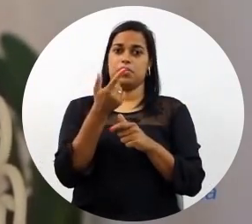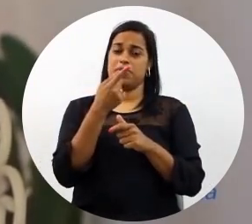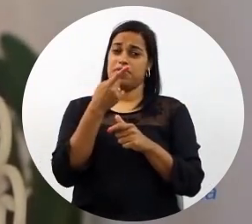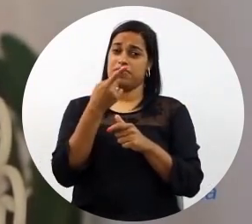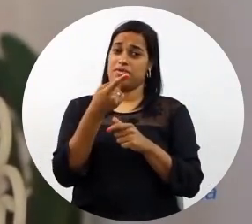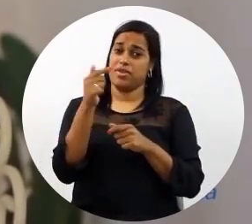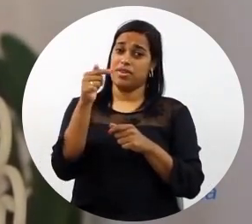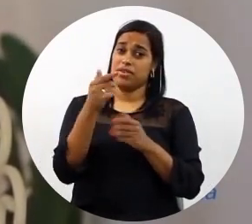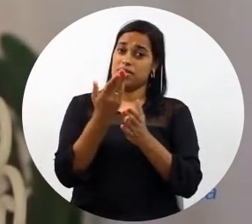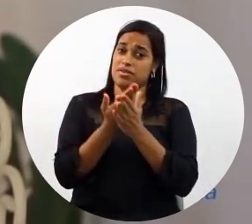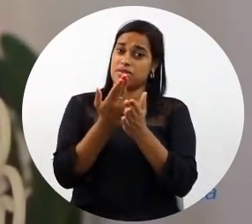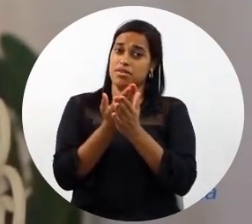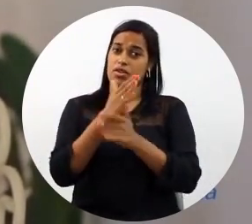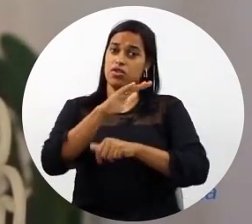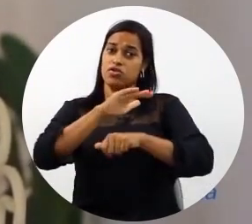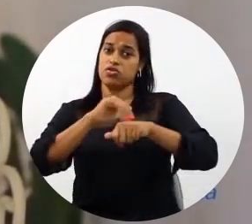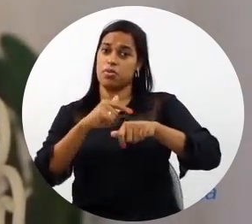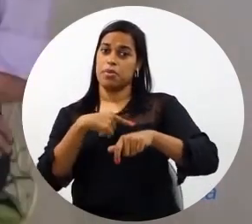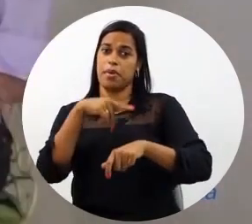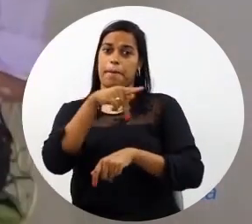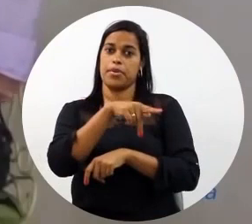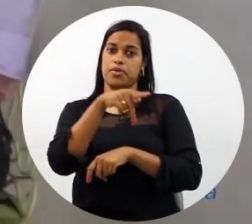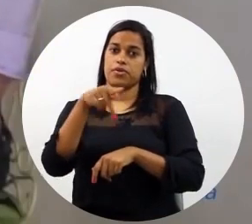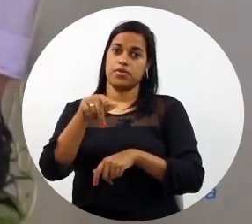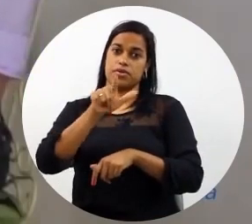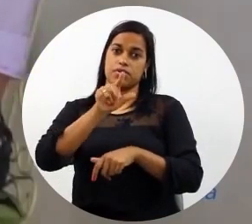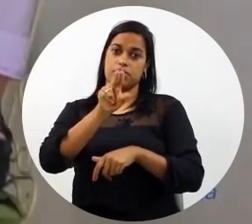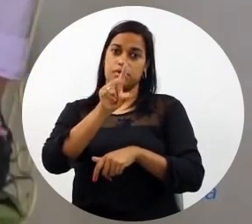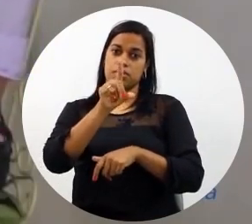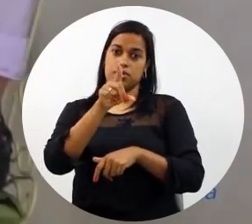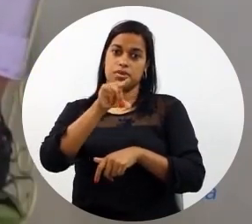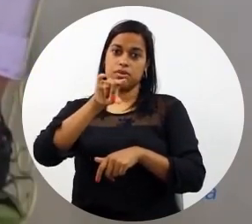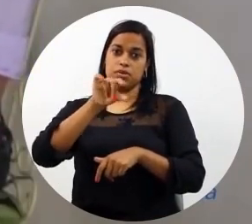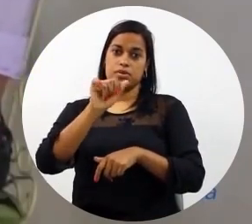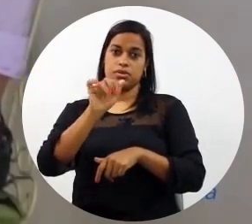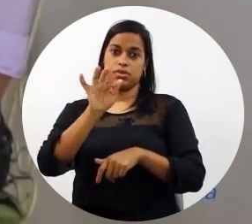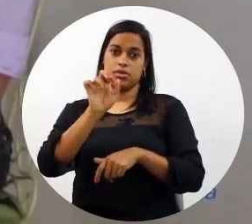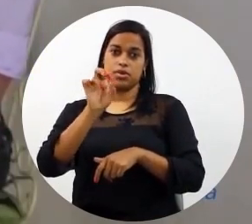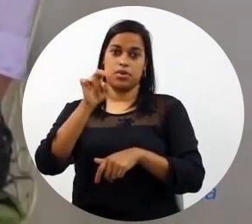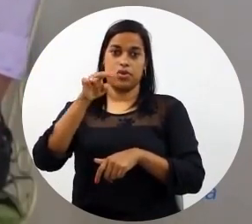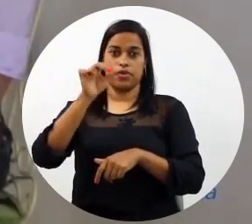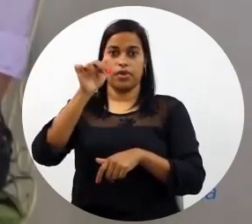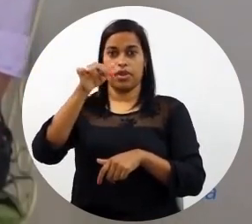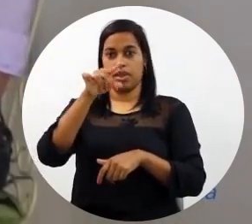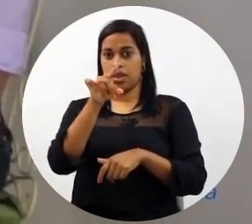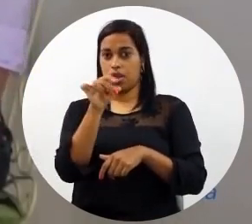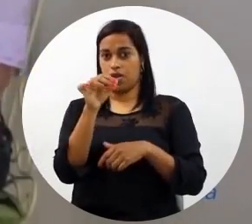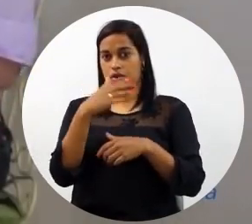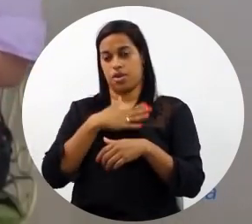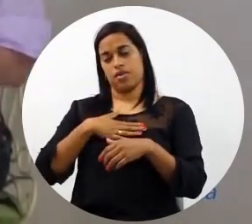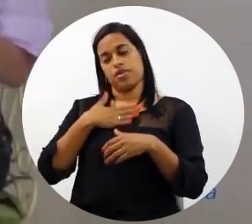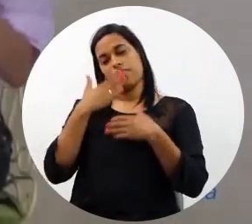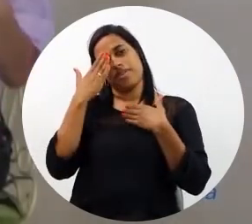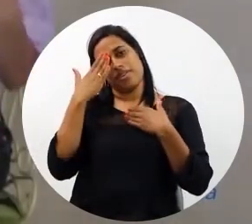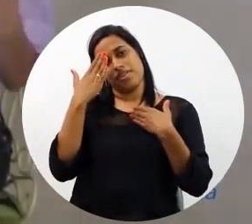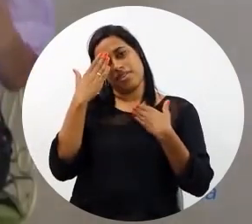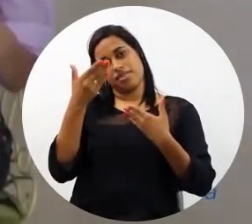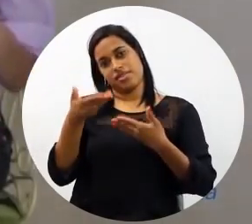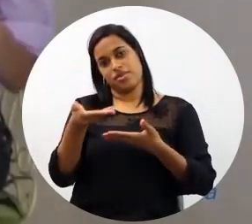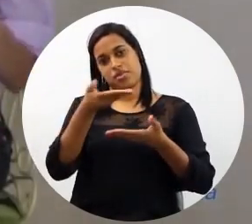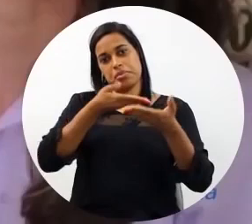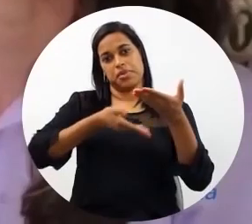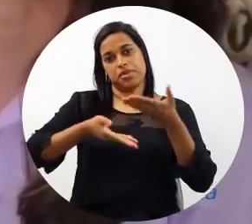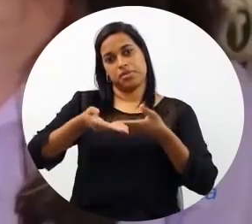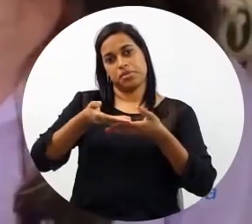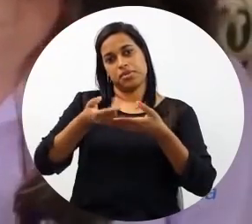falar dessa aula, eu chamei a nossa professora Luzia Ferrão. Gostaria de agradecer a sua presença. E antes de